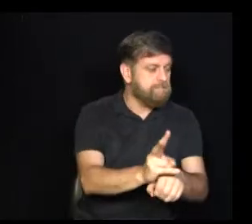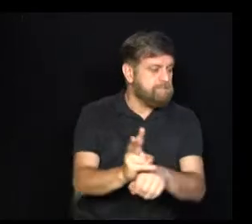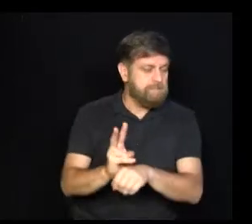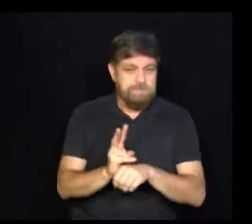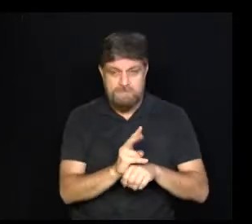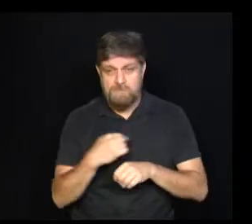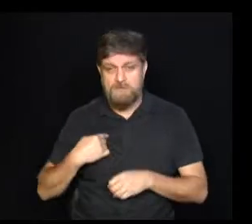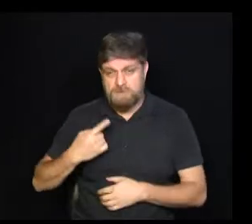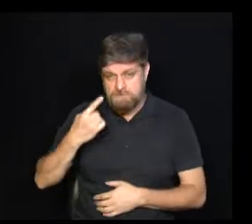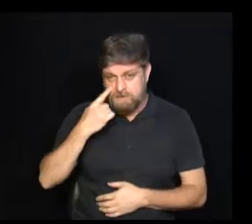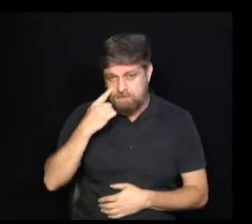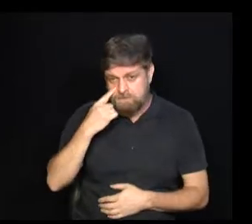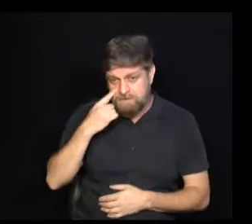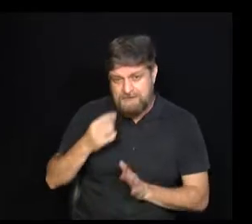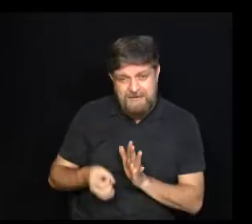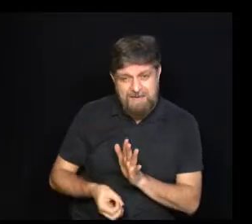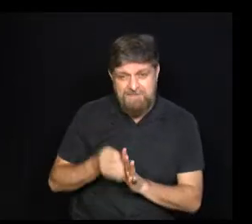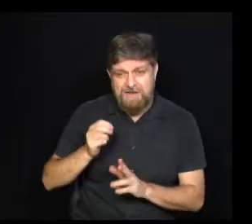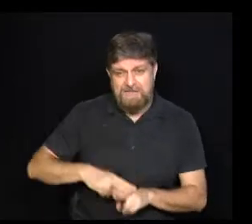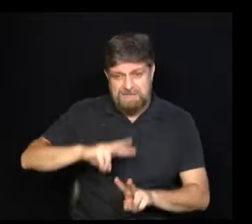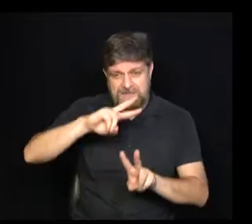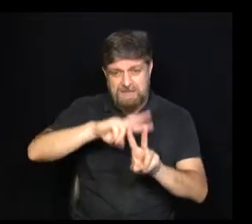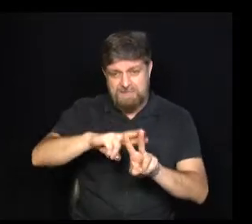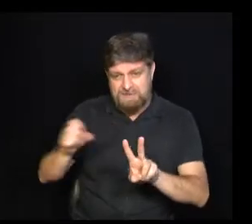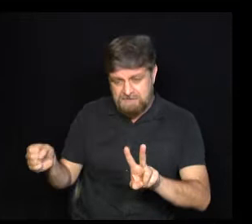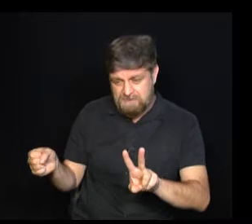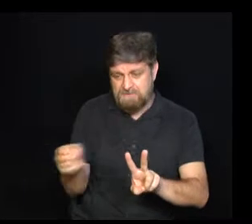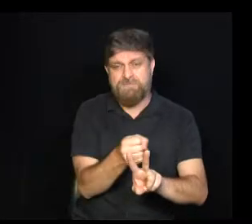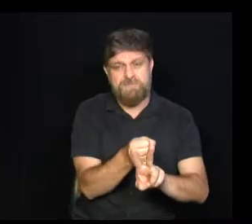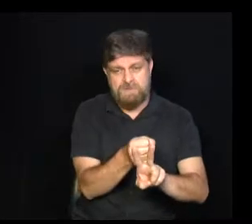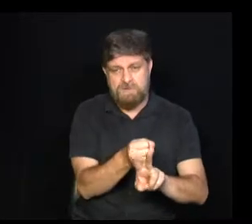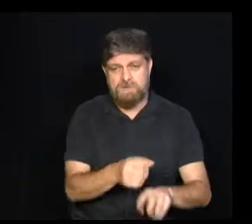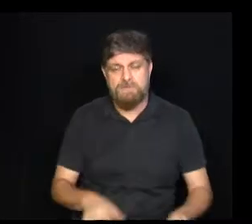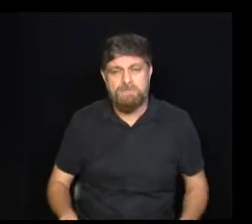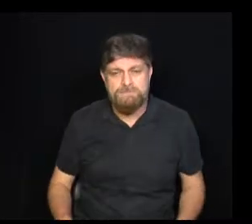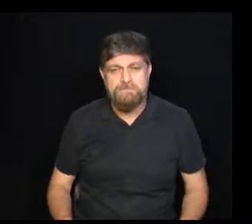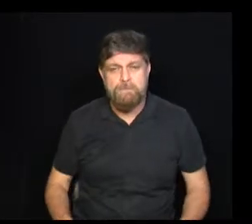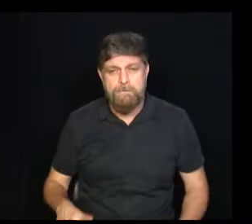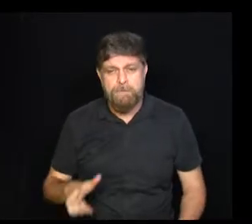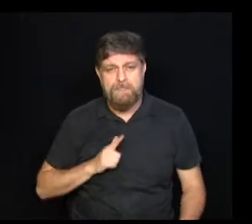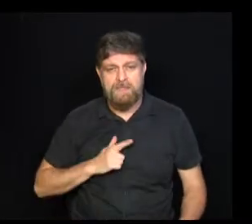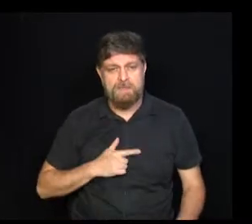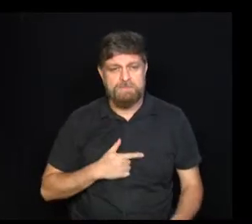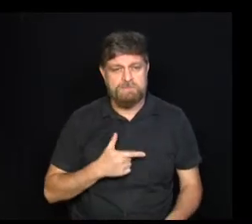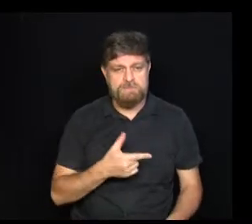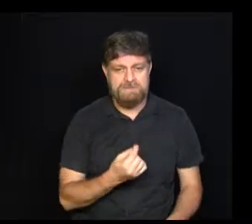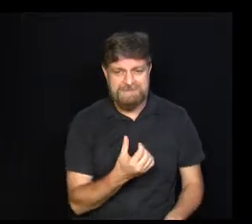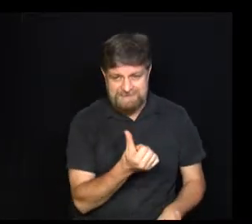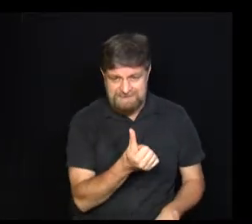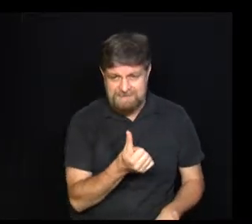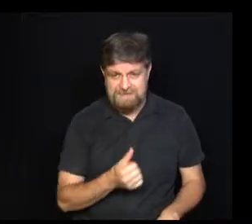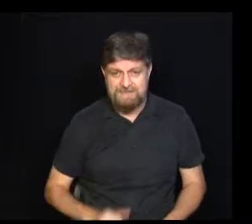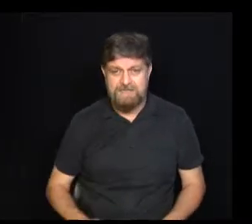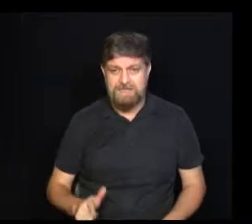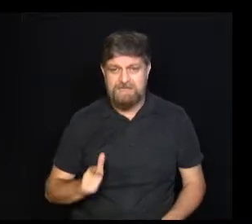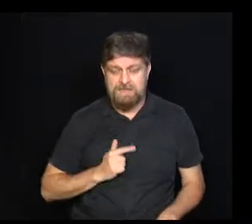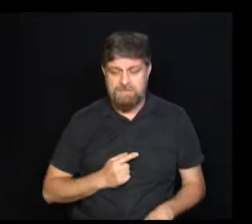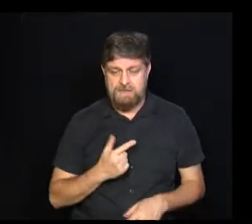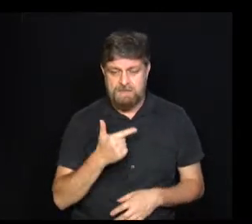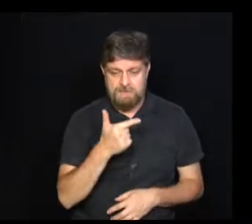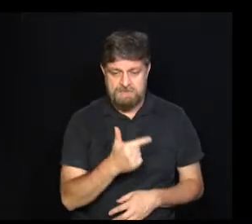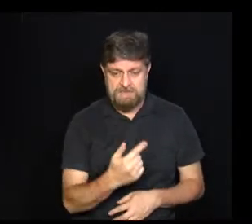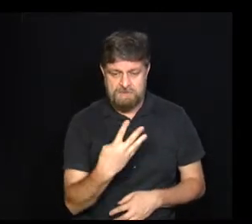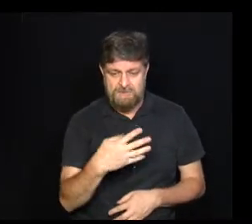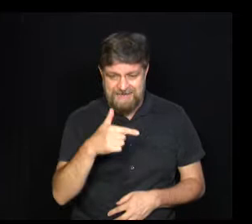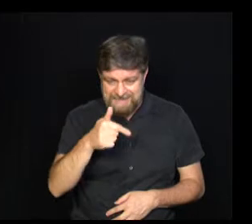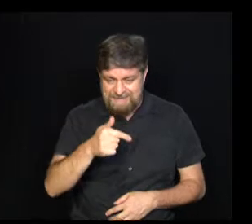nós veremos várias prisões por descumprimento de medida protetiva. Então, em 2016, nós fizemos 247 visitas, e